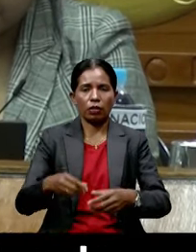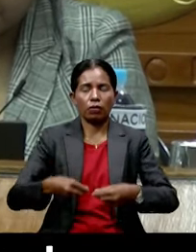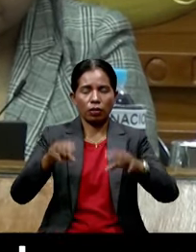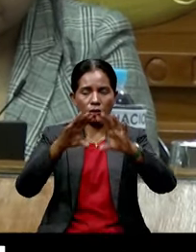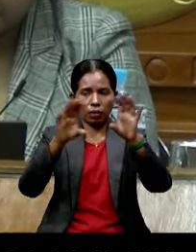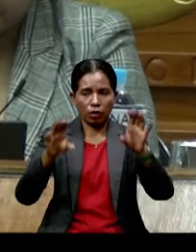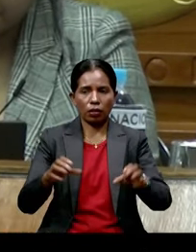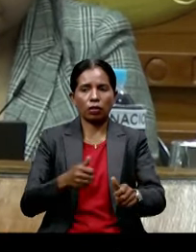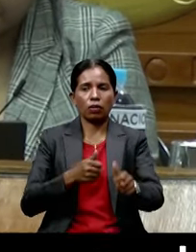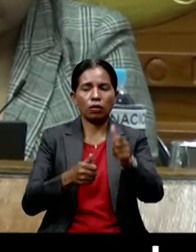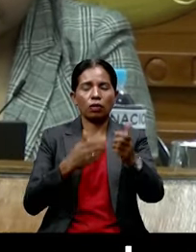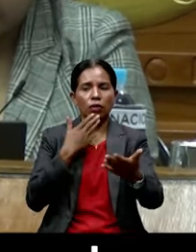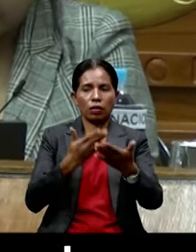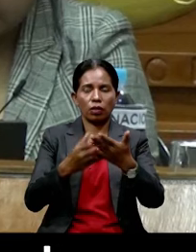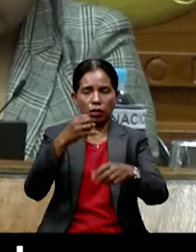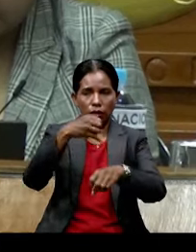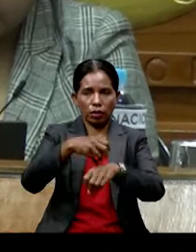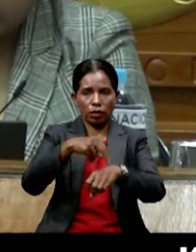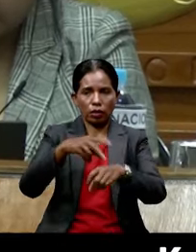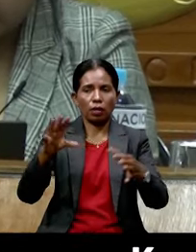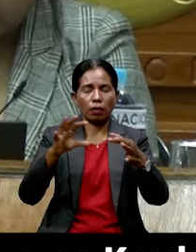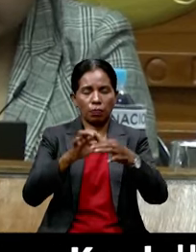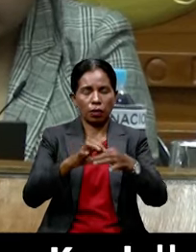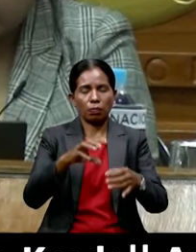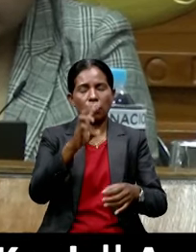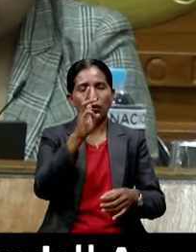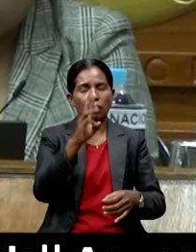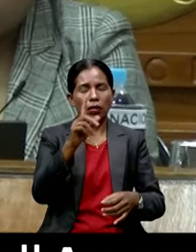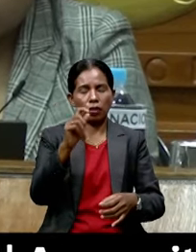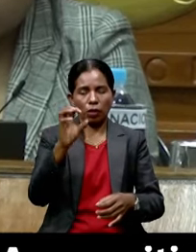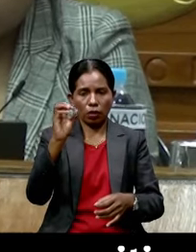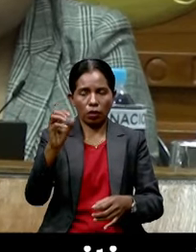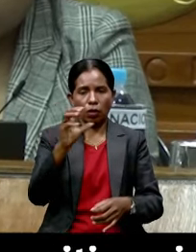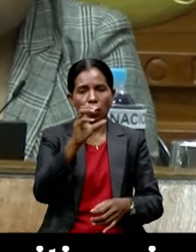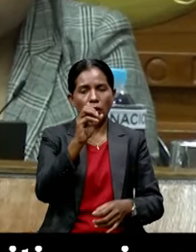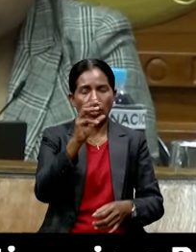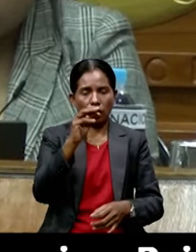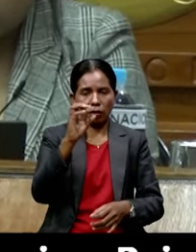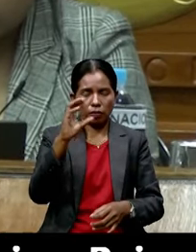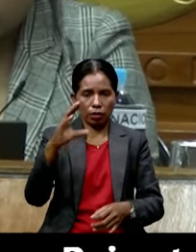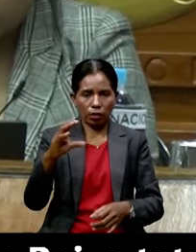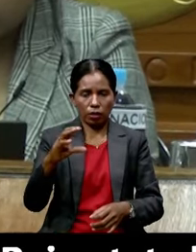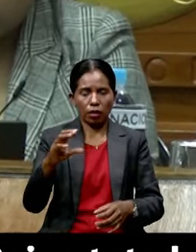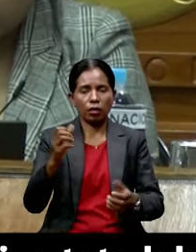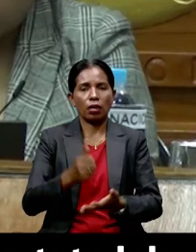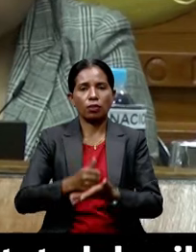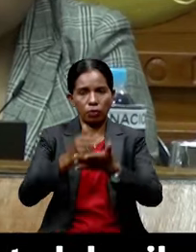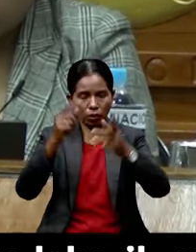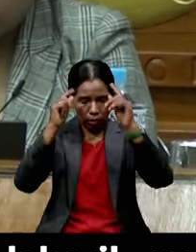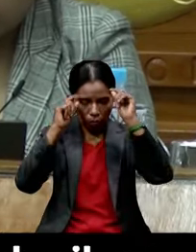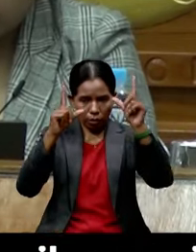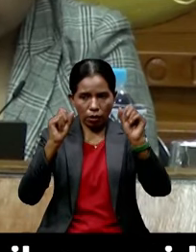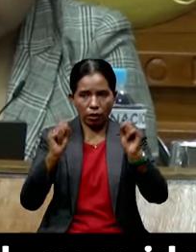tuir qualidade internacional. Membro WTO OMC se ajuda Timor-Leste